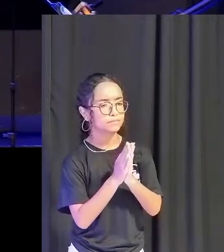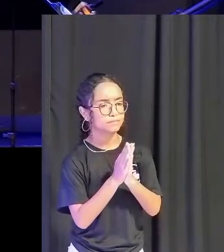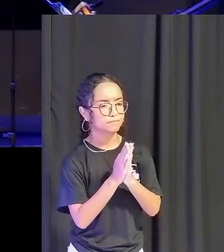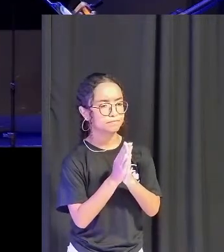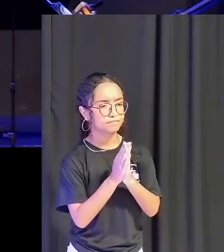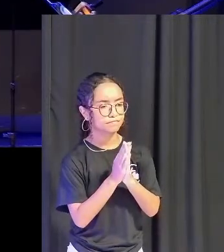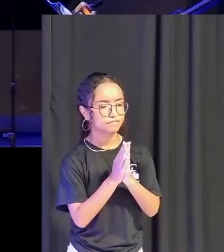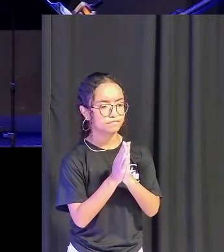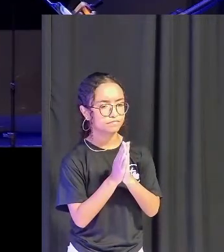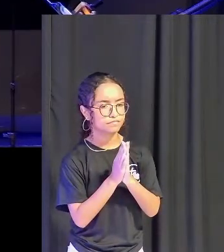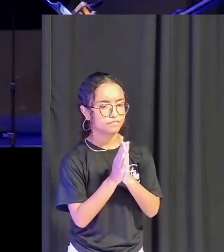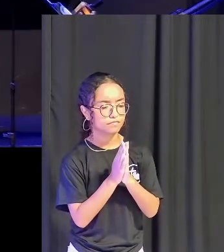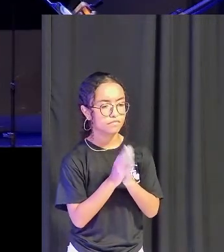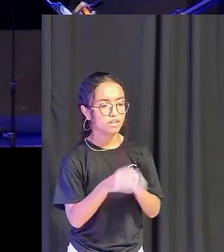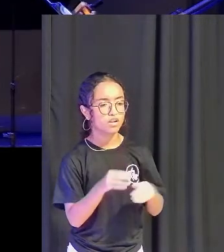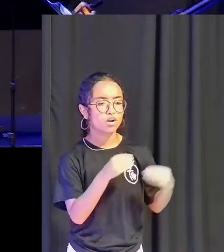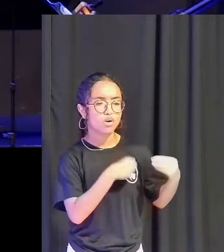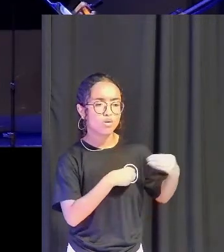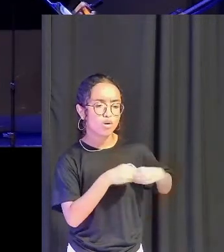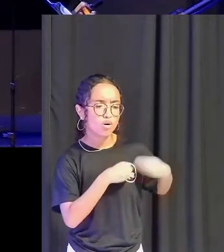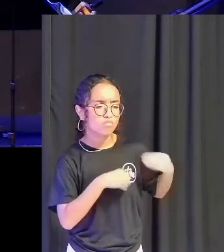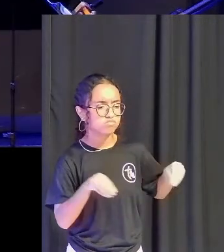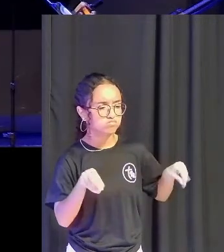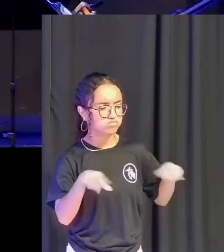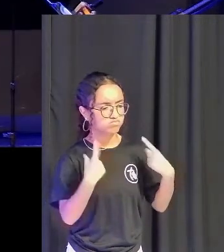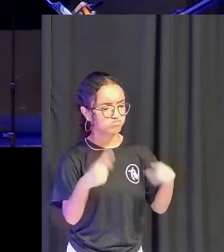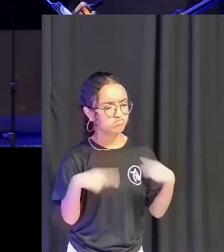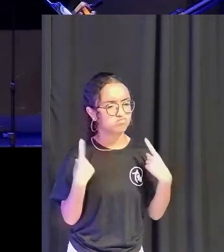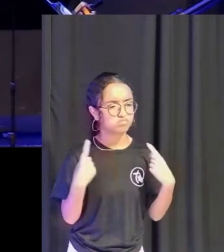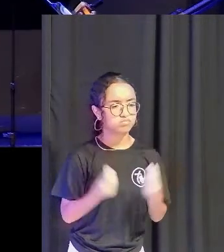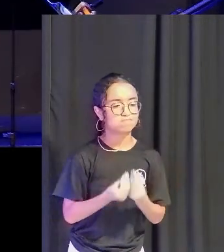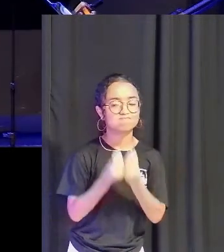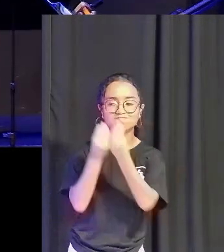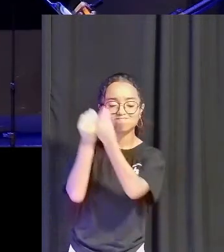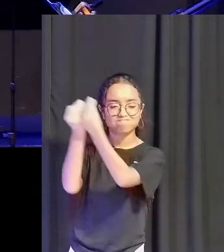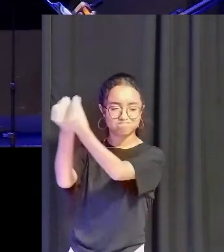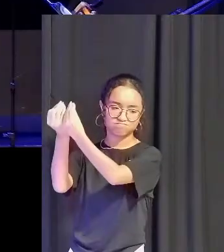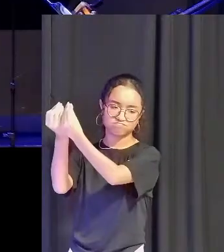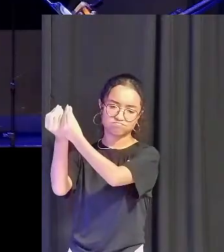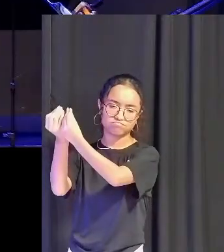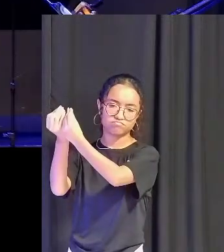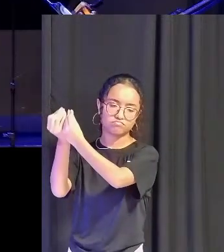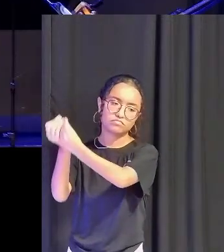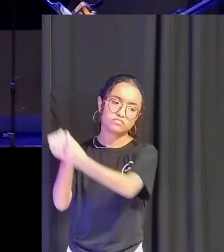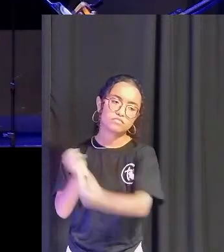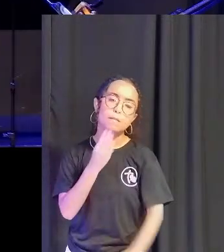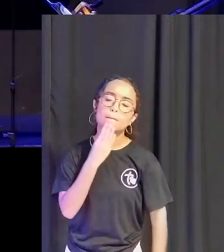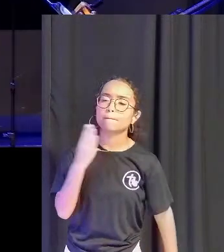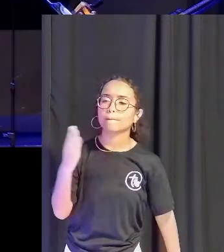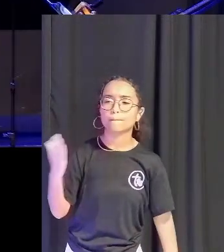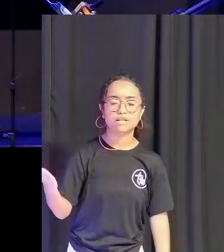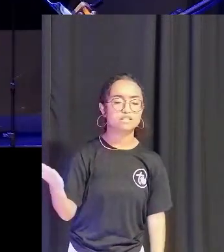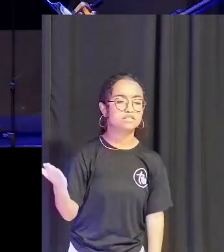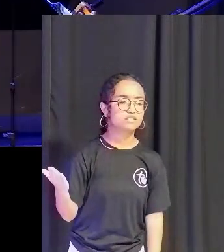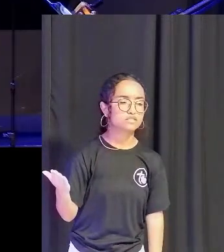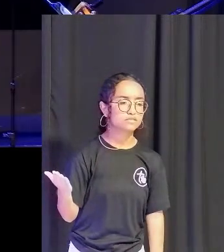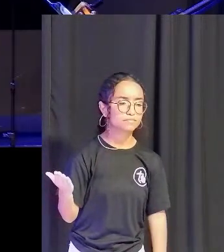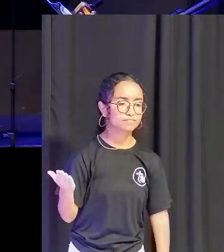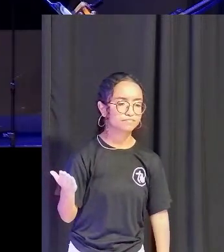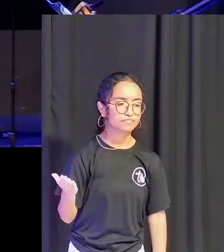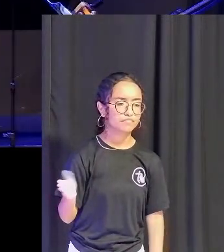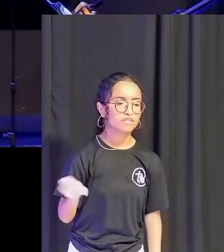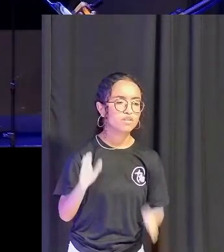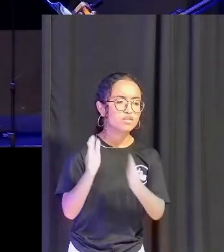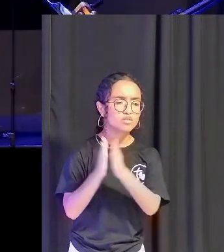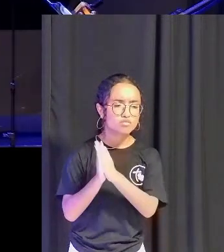Coloque esse pecado, coloque essa tentação nas mãos de Cristo. E peça a Ele te dar a